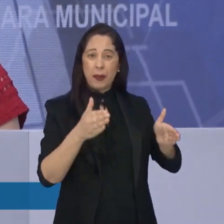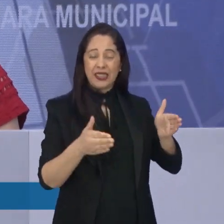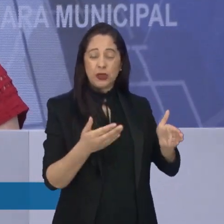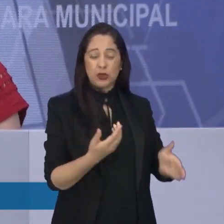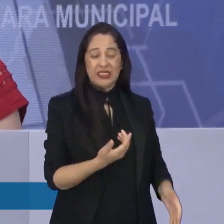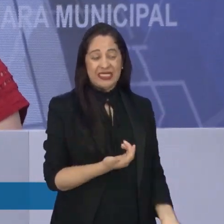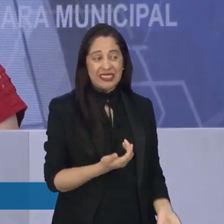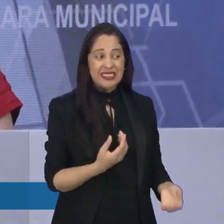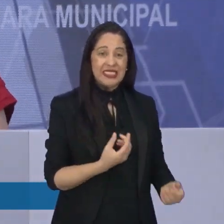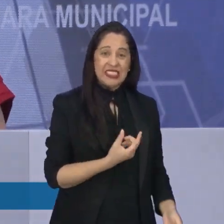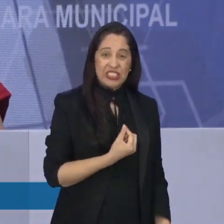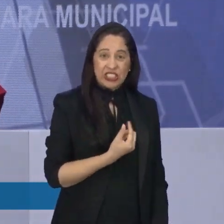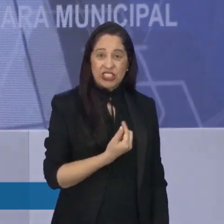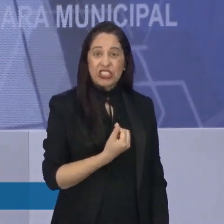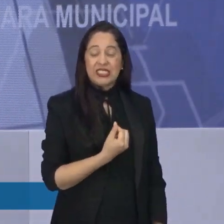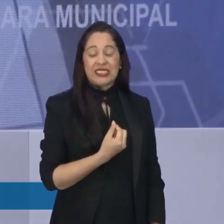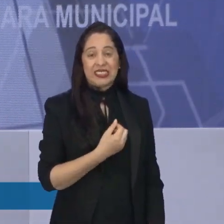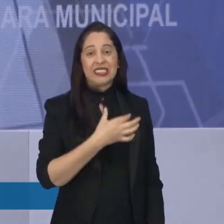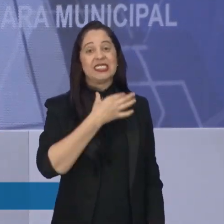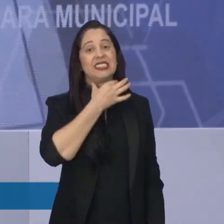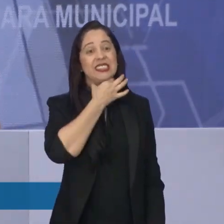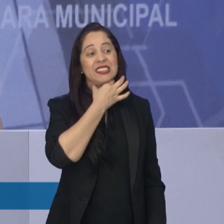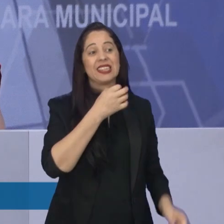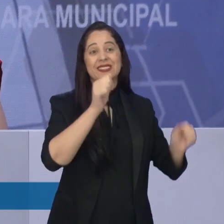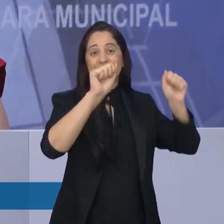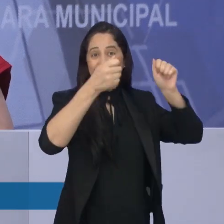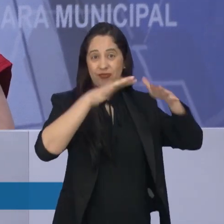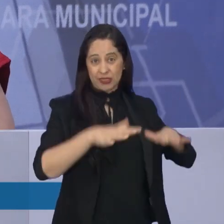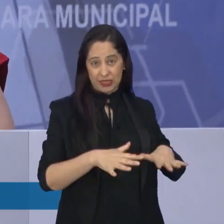bastante delicada e agravava-se